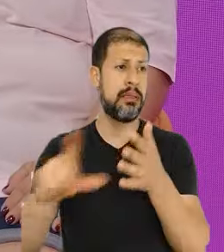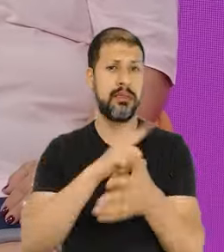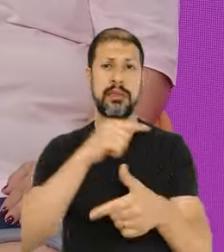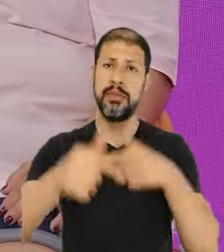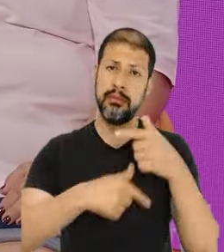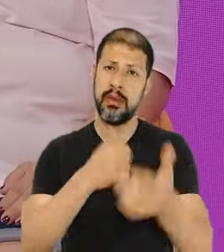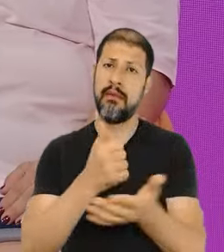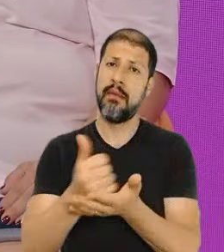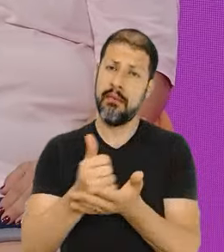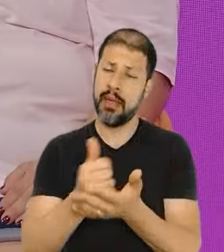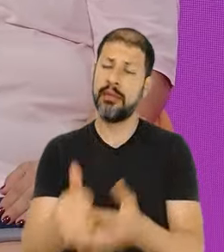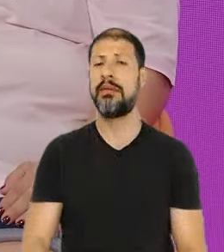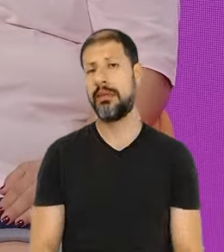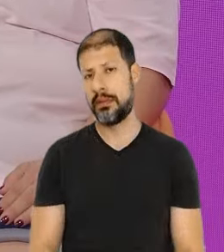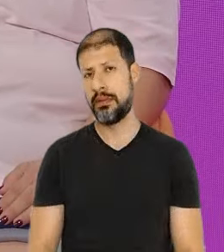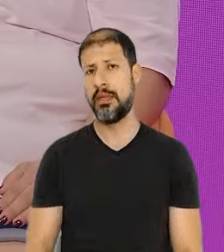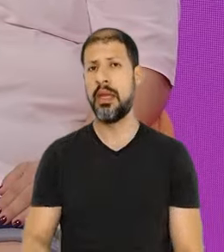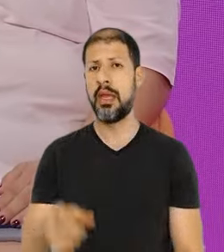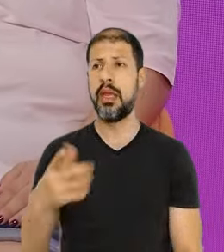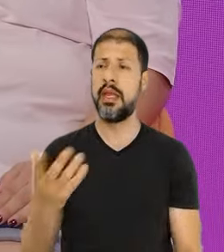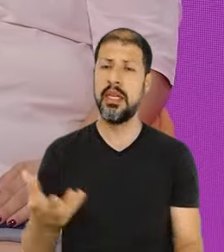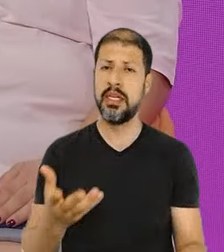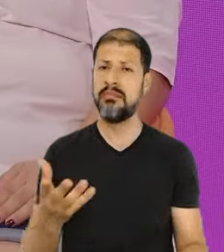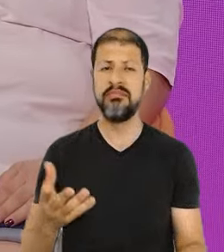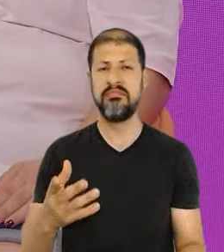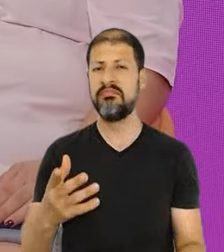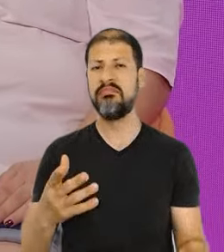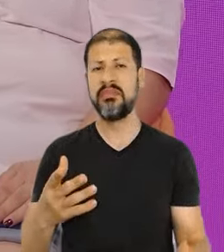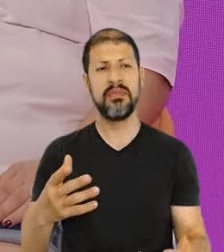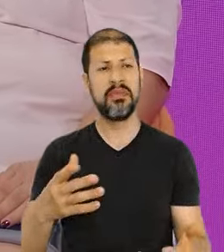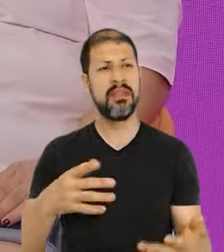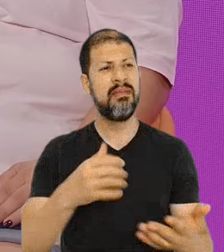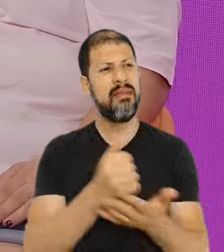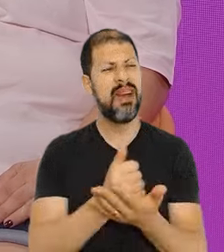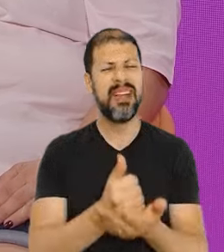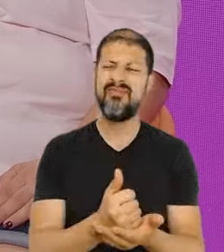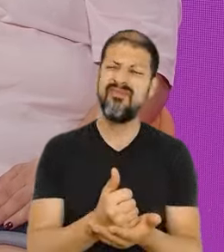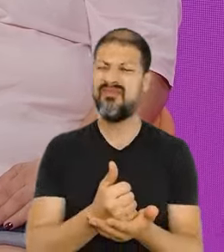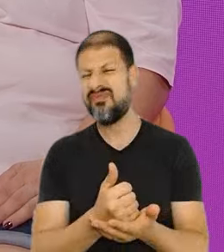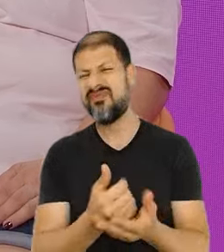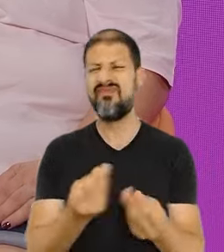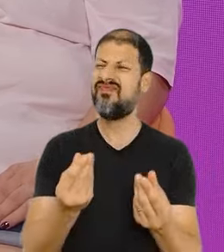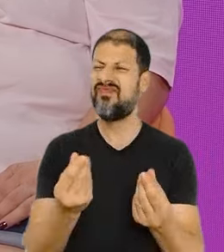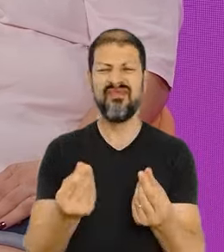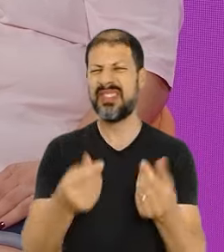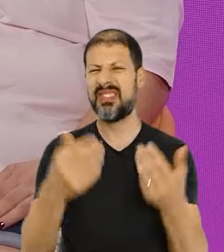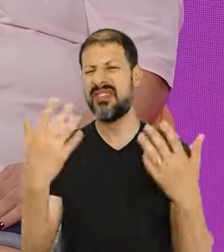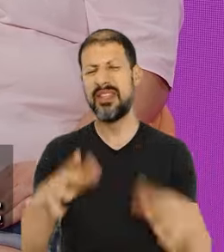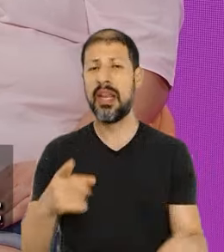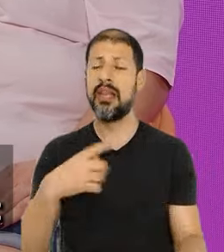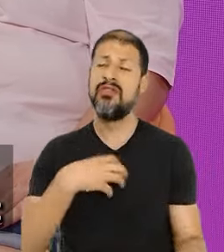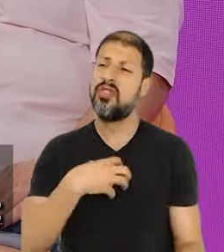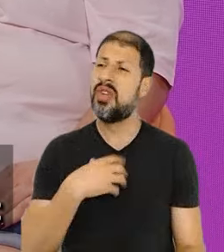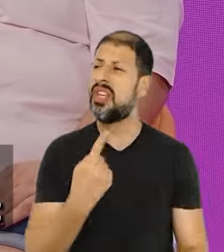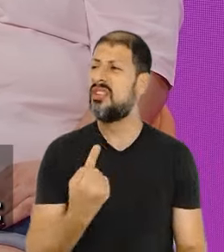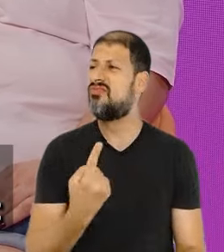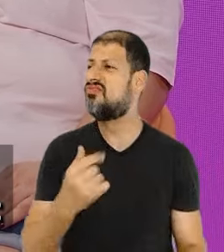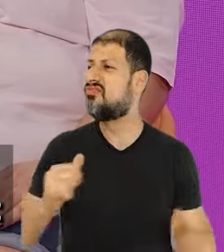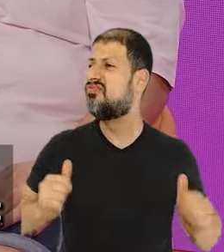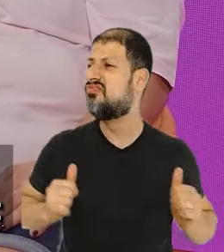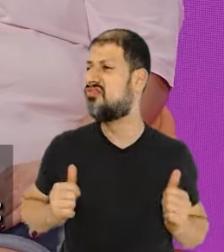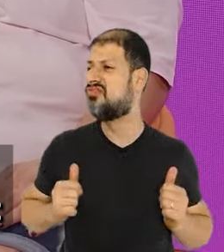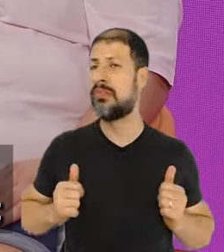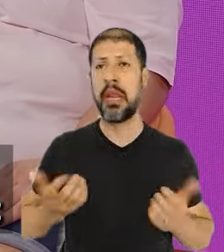foi trabalhar numa farmácia onde ela não quis ficar né G ela sentiu que ali ela não era útil ela ela queria